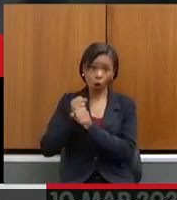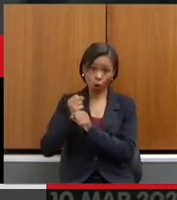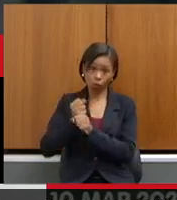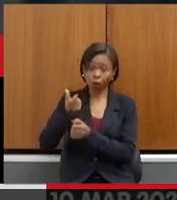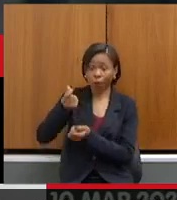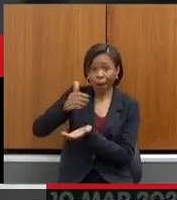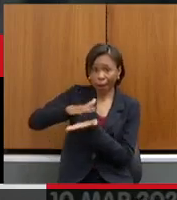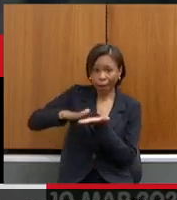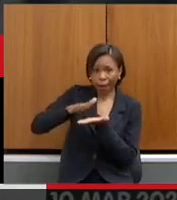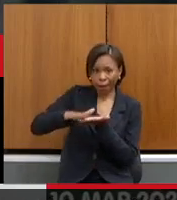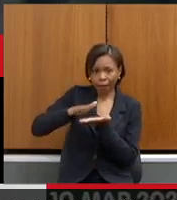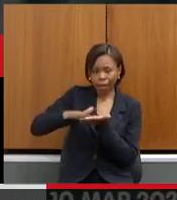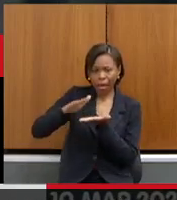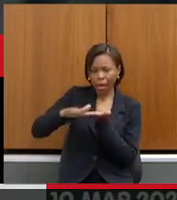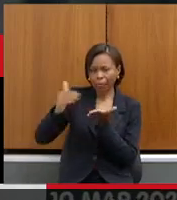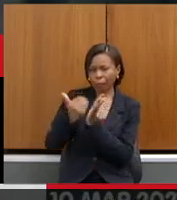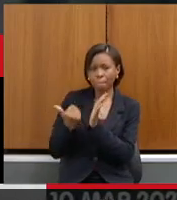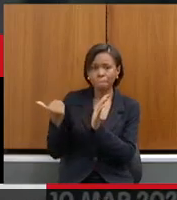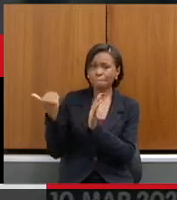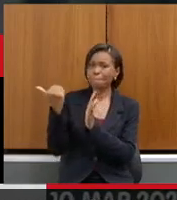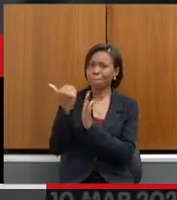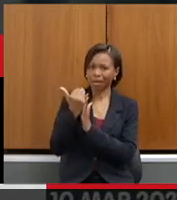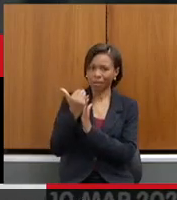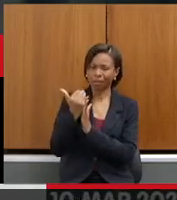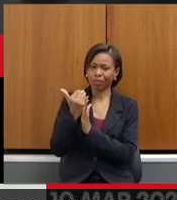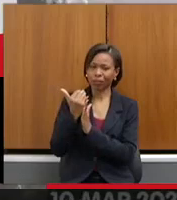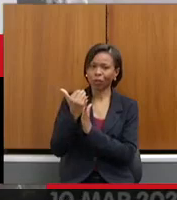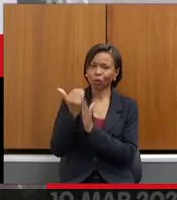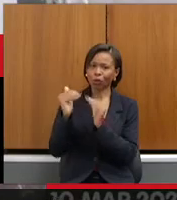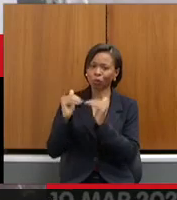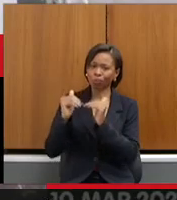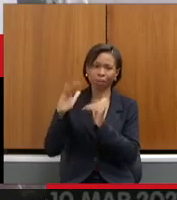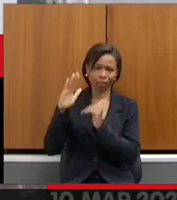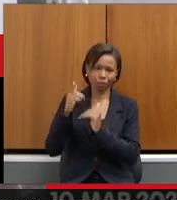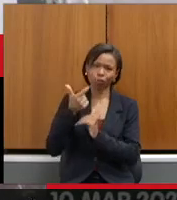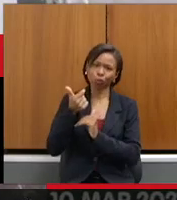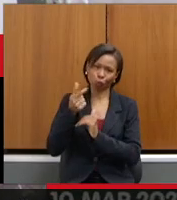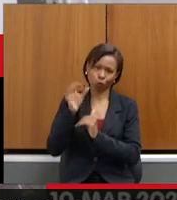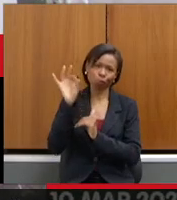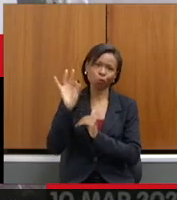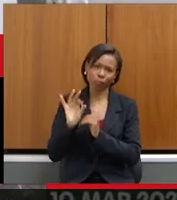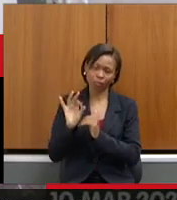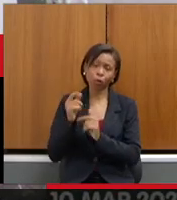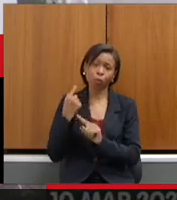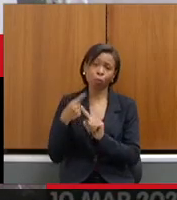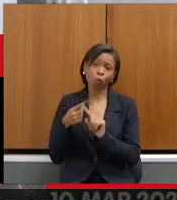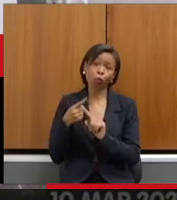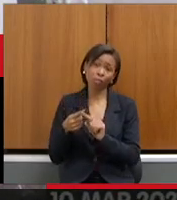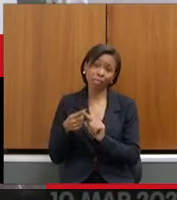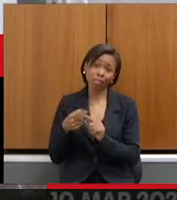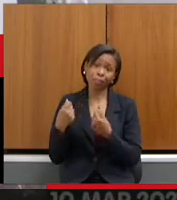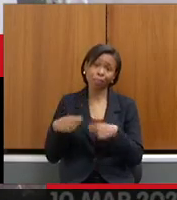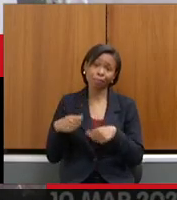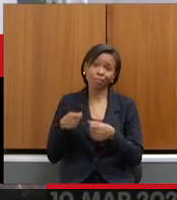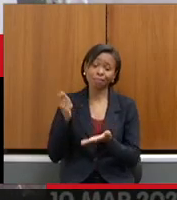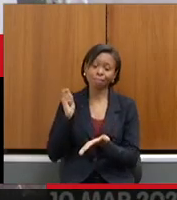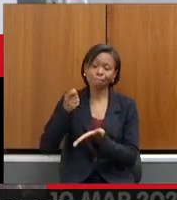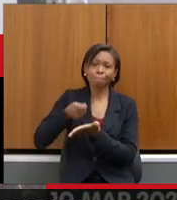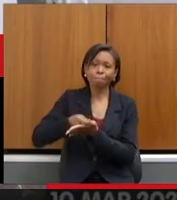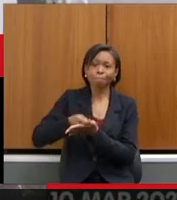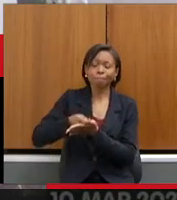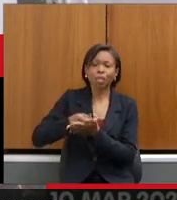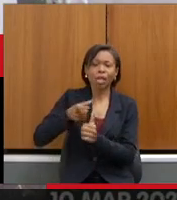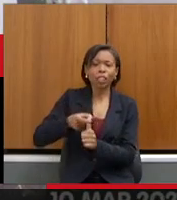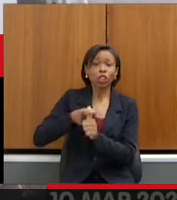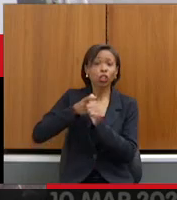maior do que seria e aquele limite orçamentário dos Doze por cento por quê que nós tivemos que pagar a conta das das